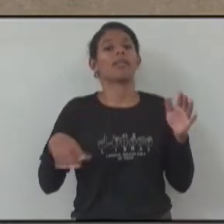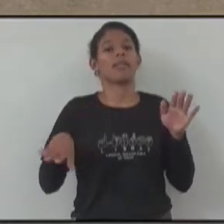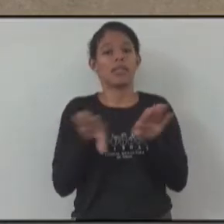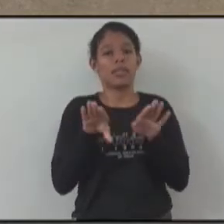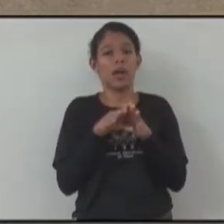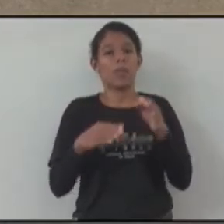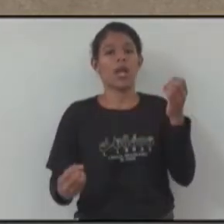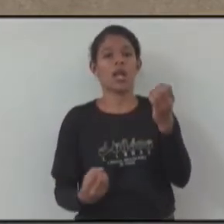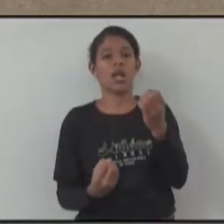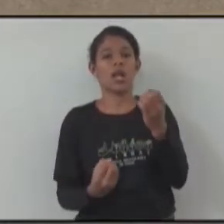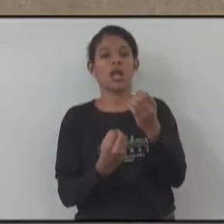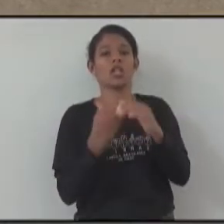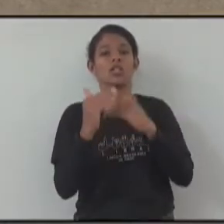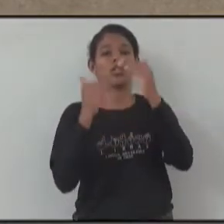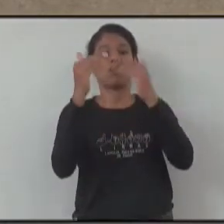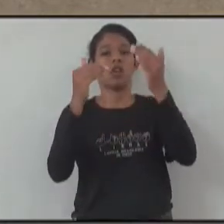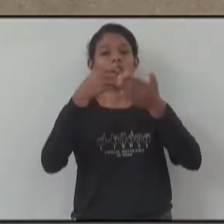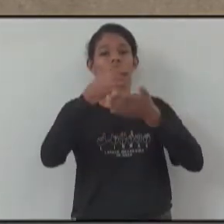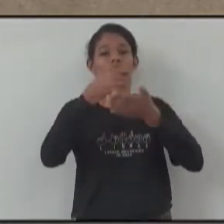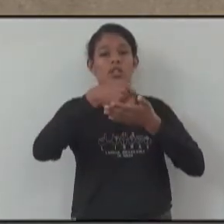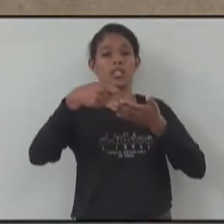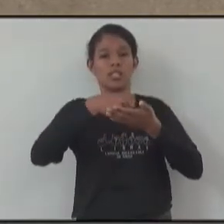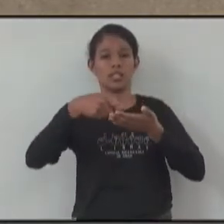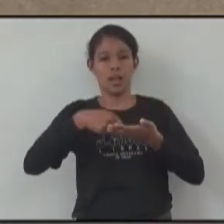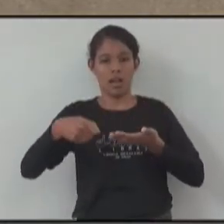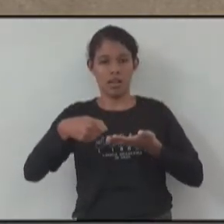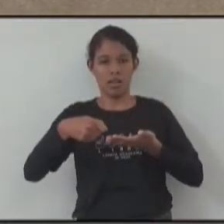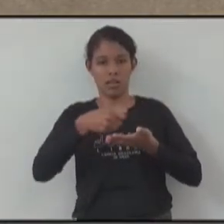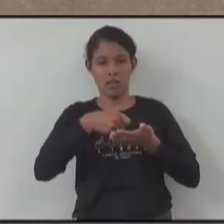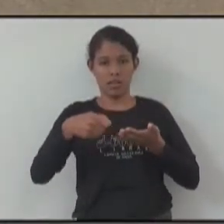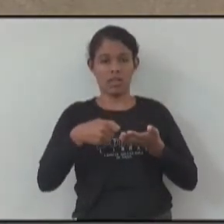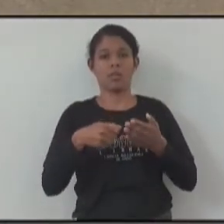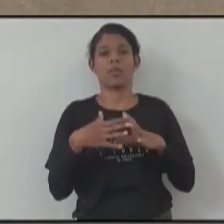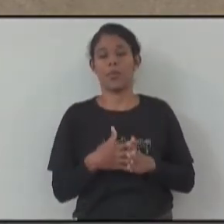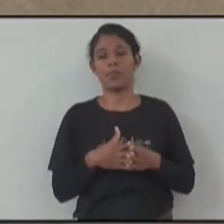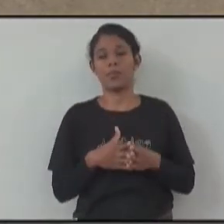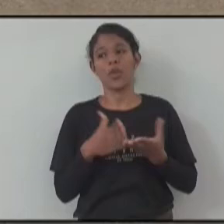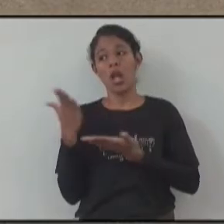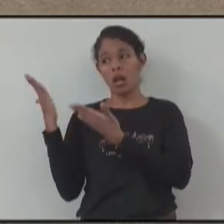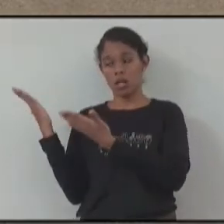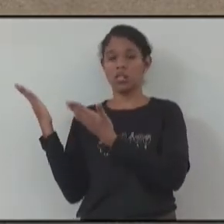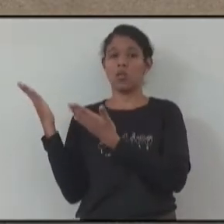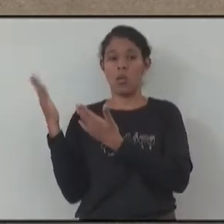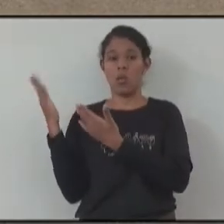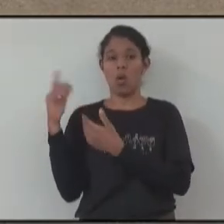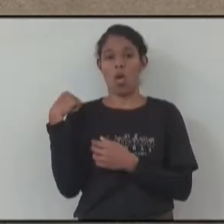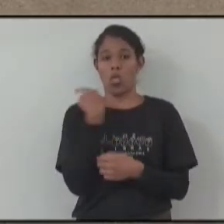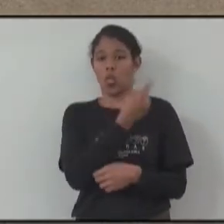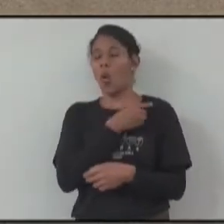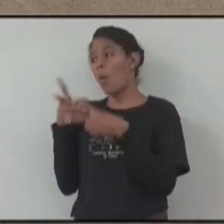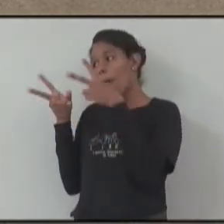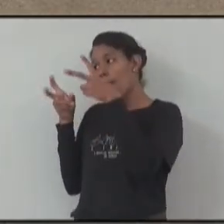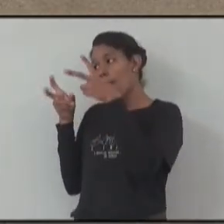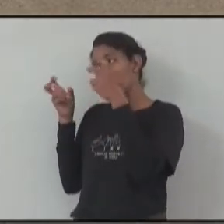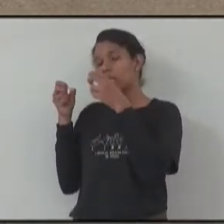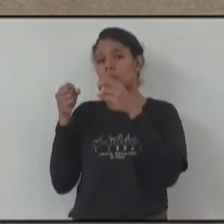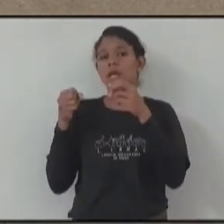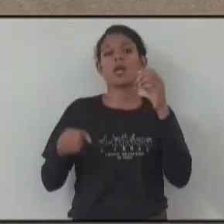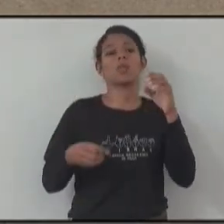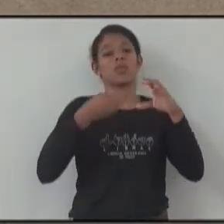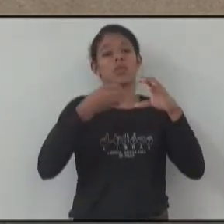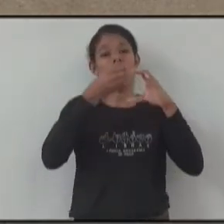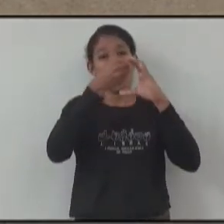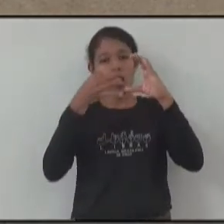Neste quadro, nós podemos ver as principais características desses períodos. O Paleolítico, os homens